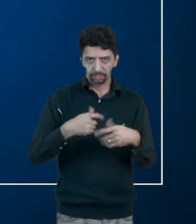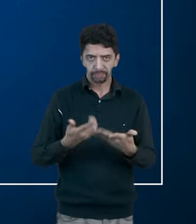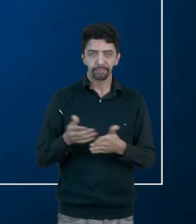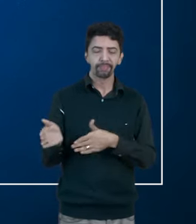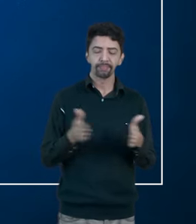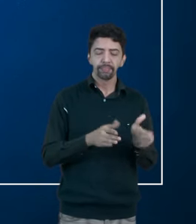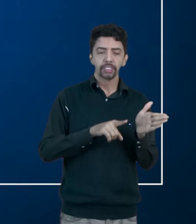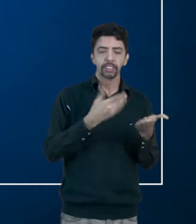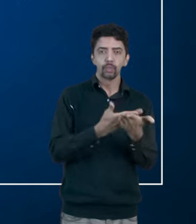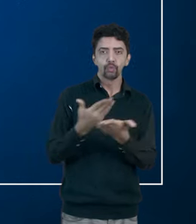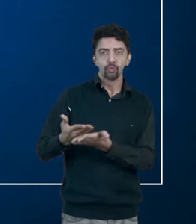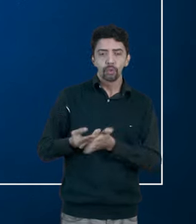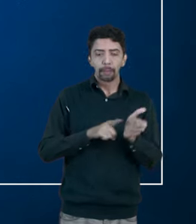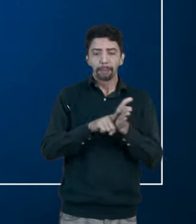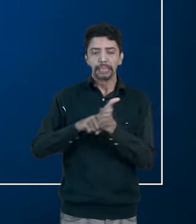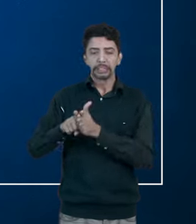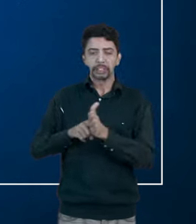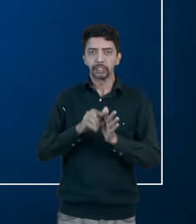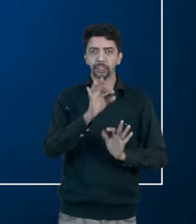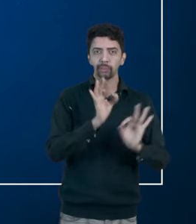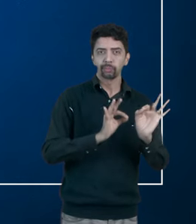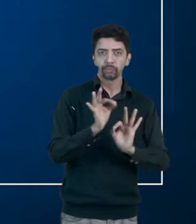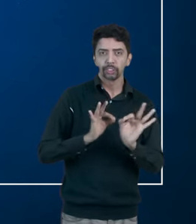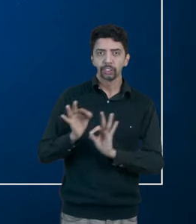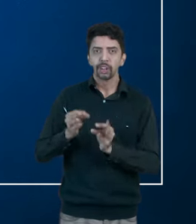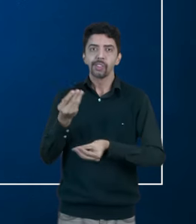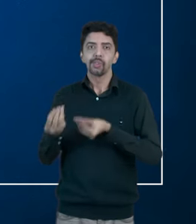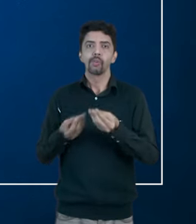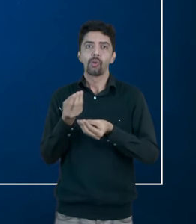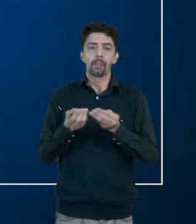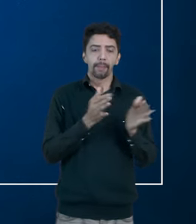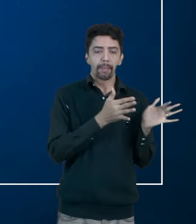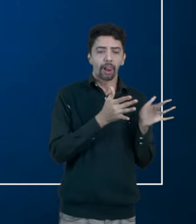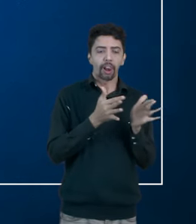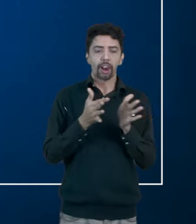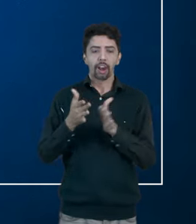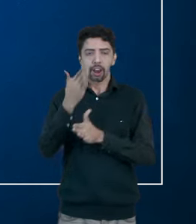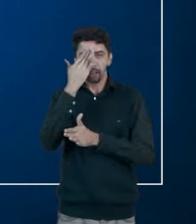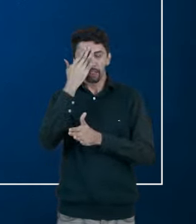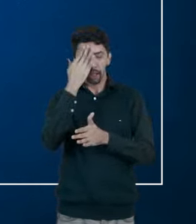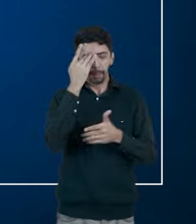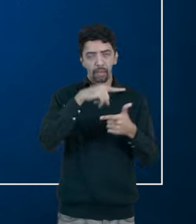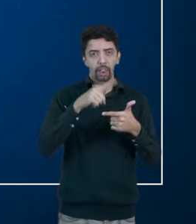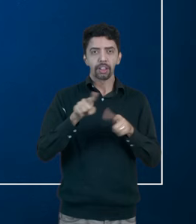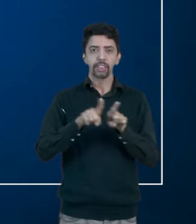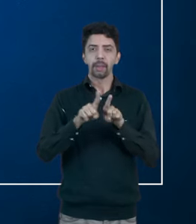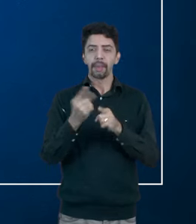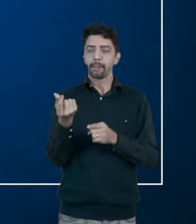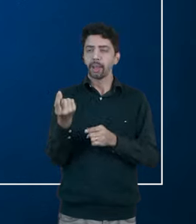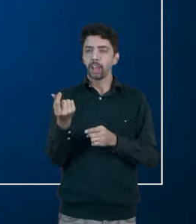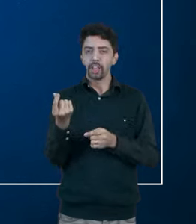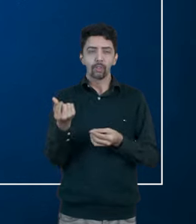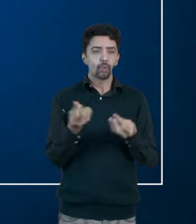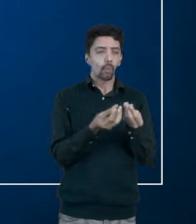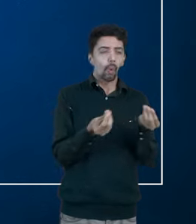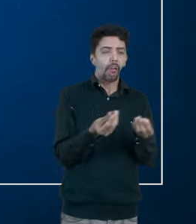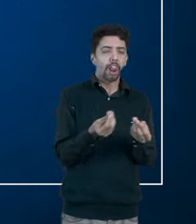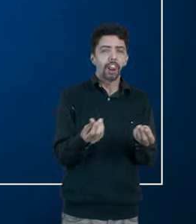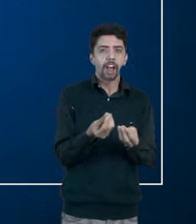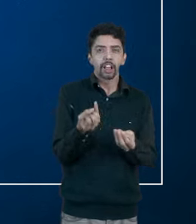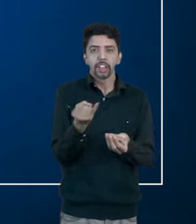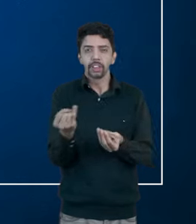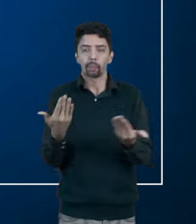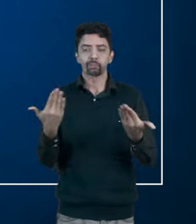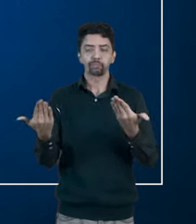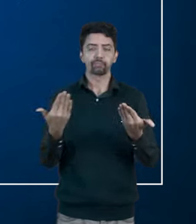pesquisas e projetos são feitos para acompanhar as oscilações de mercado e para comparações de preços e qualidade